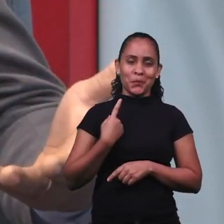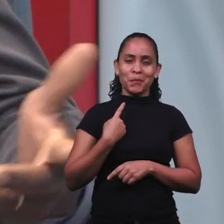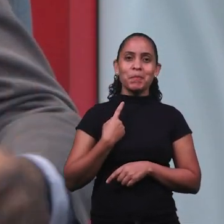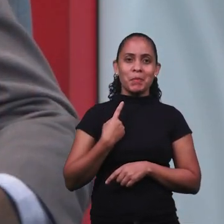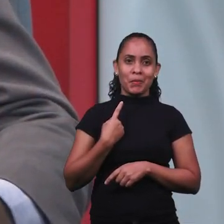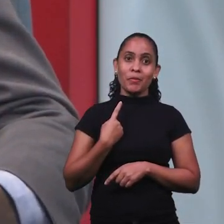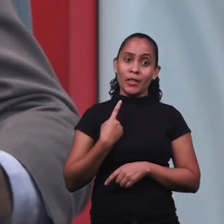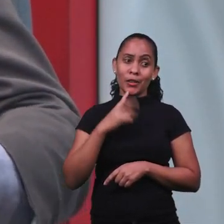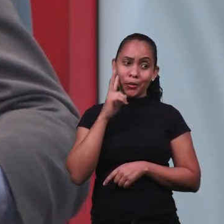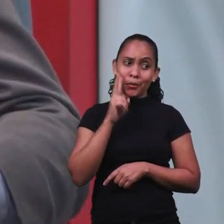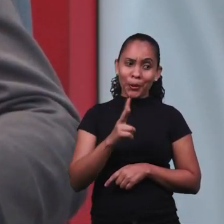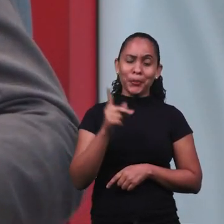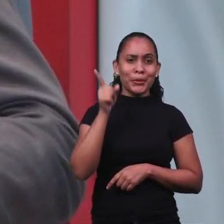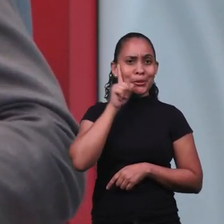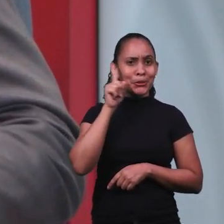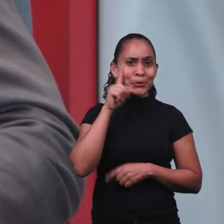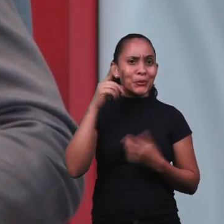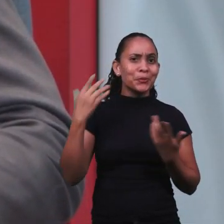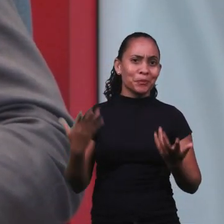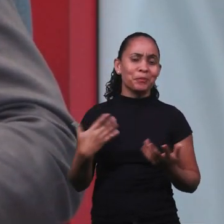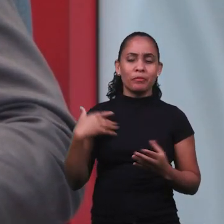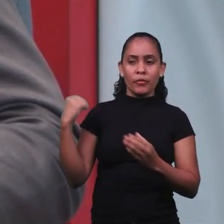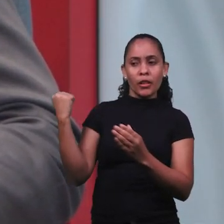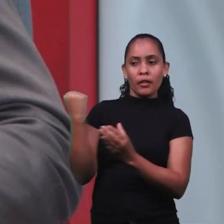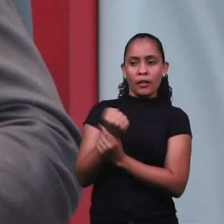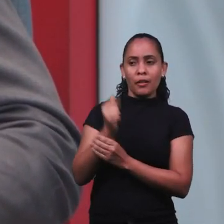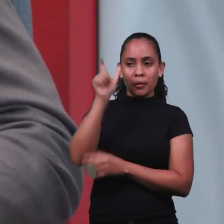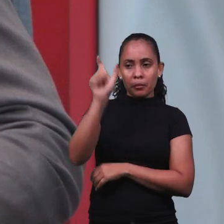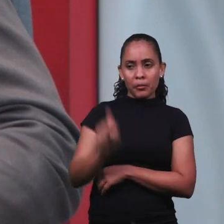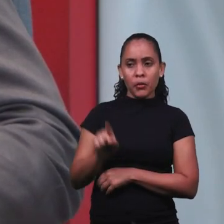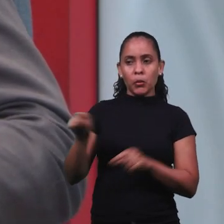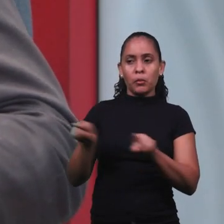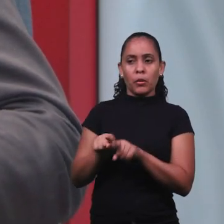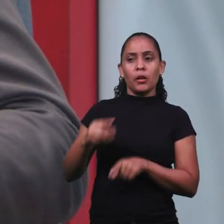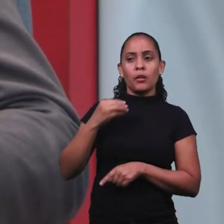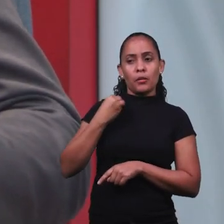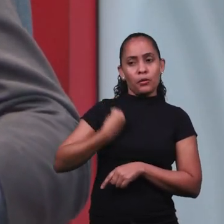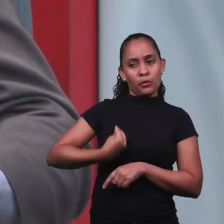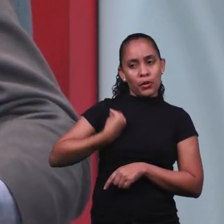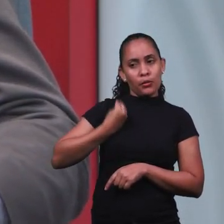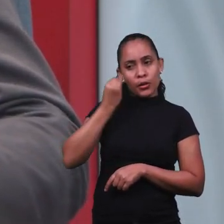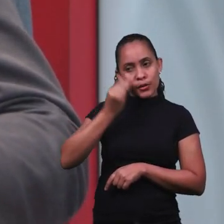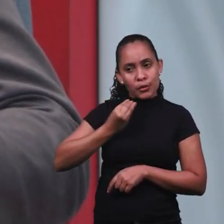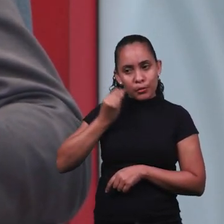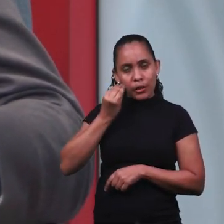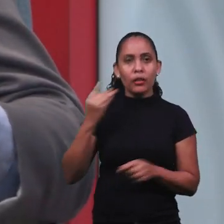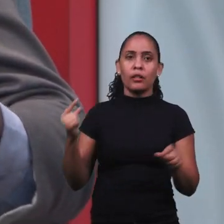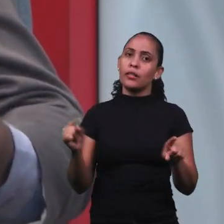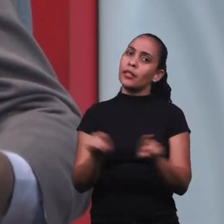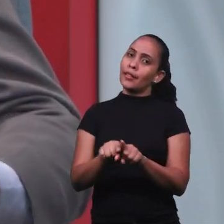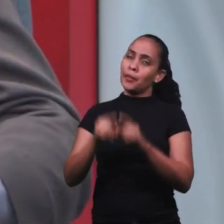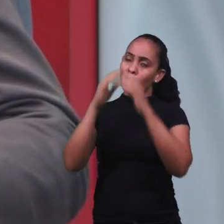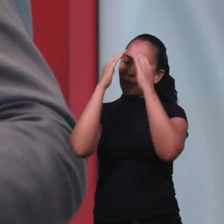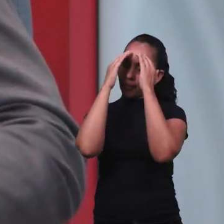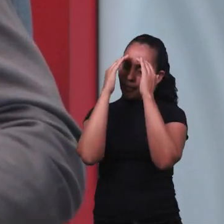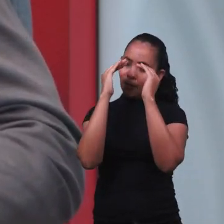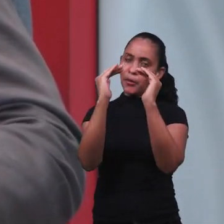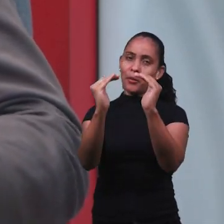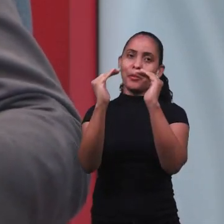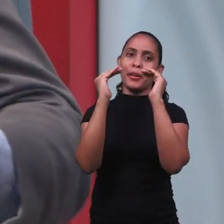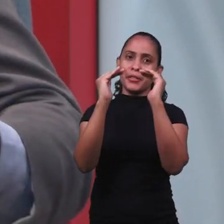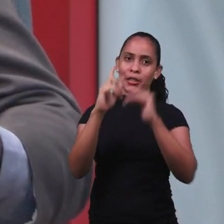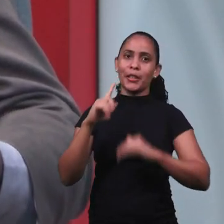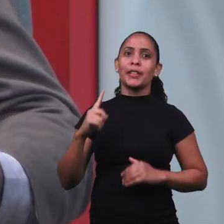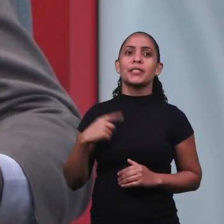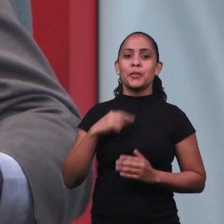disso a cada dia, né? E Abraão, certamente, ali, ele viveu essa experiência, a experiência na obediência, vivendo